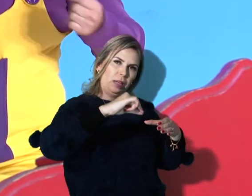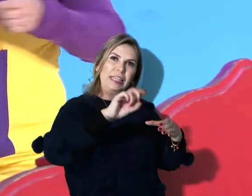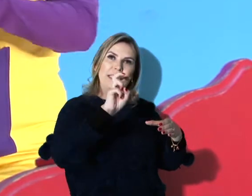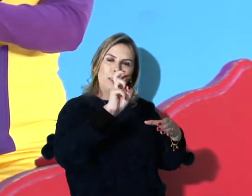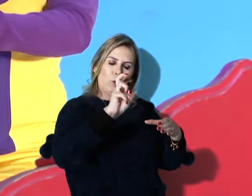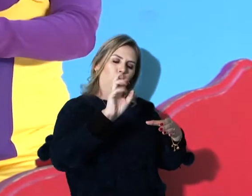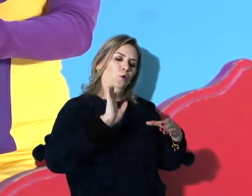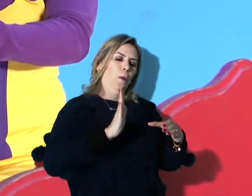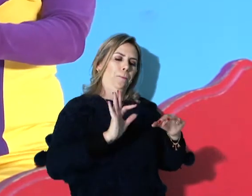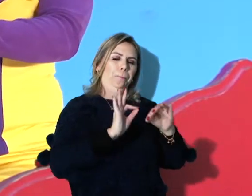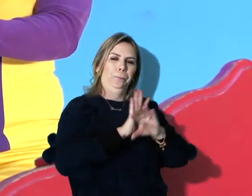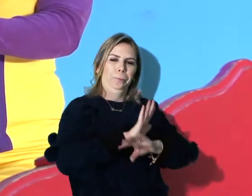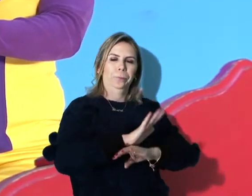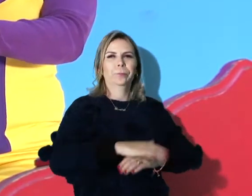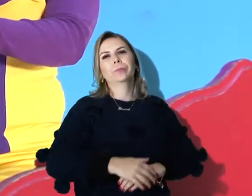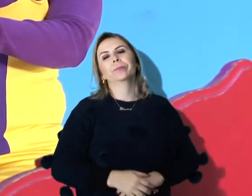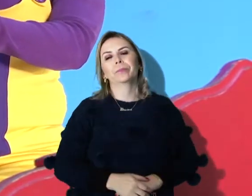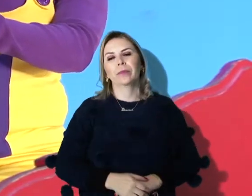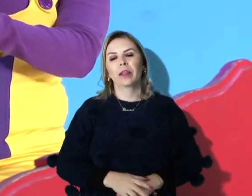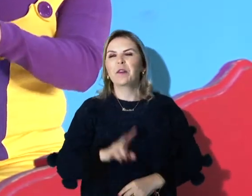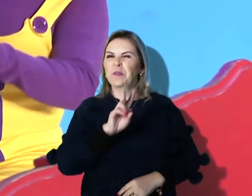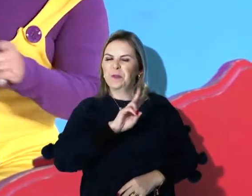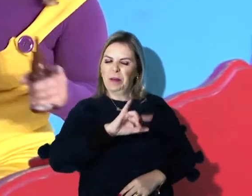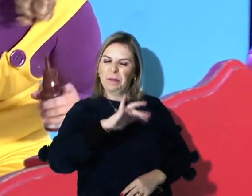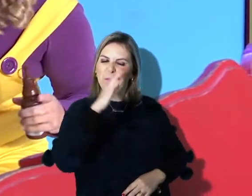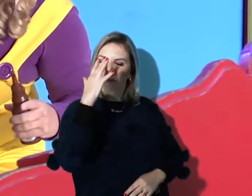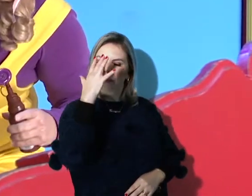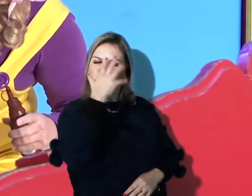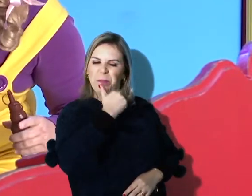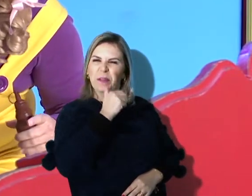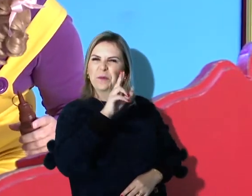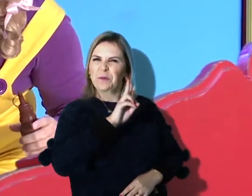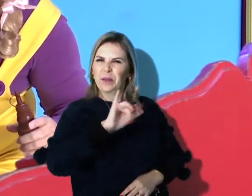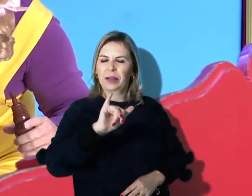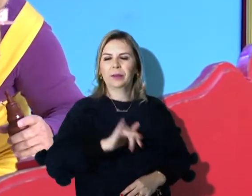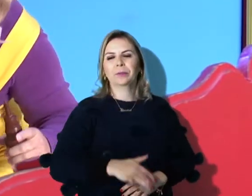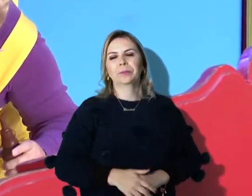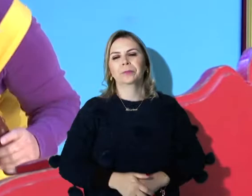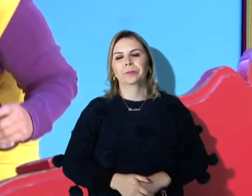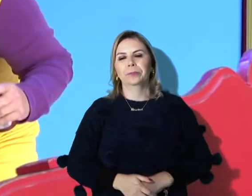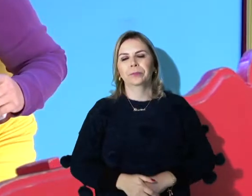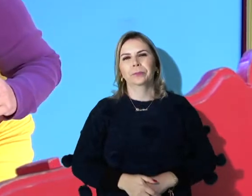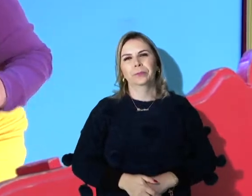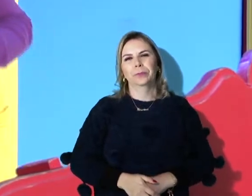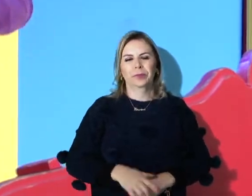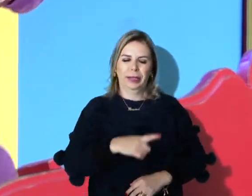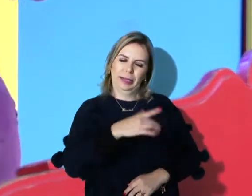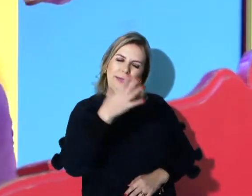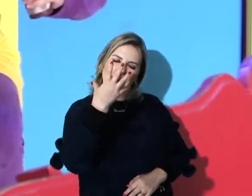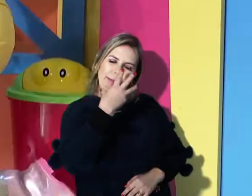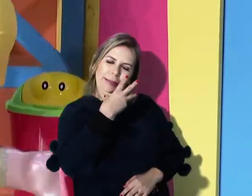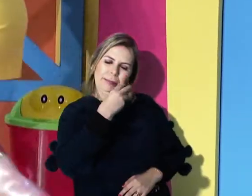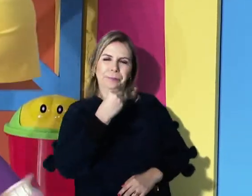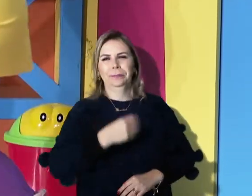1, 2, 3, 4, 5. Isso mesmo. Vai ficar bem linda, né, plantinha? Ai, que coisa mais